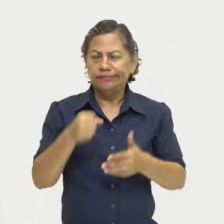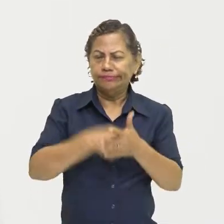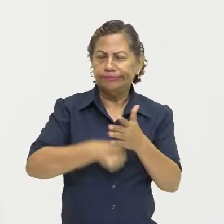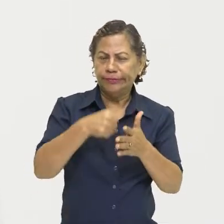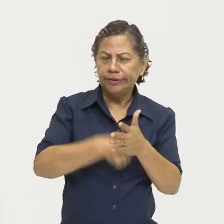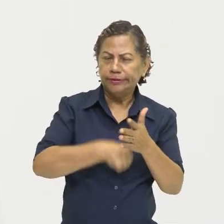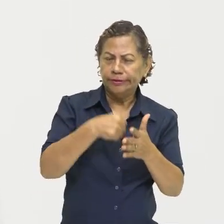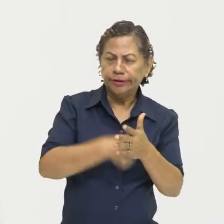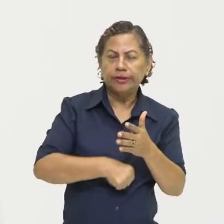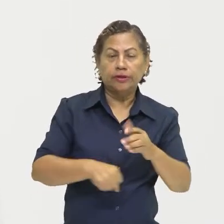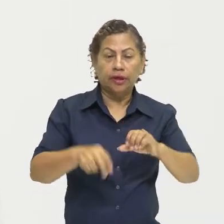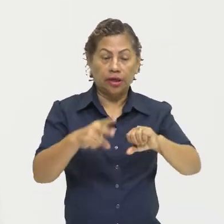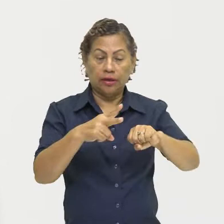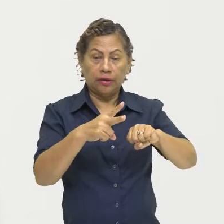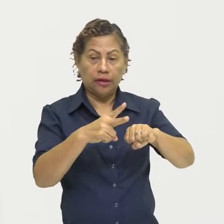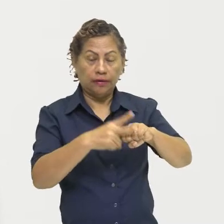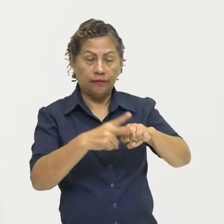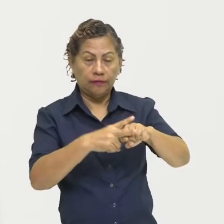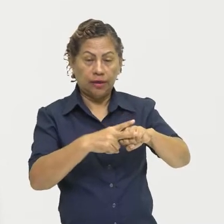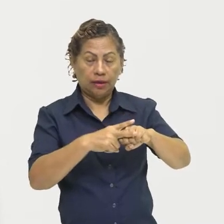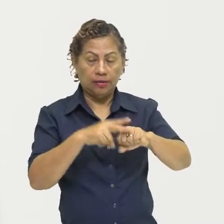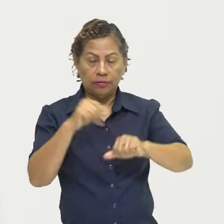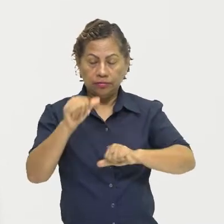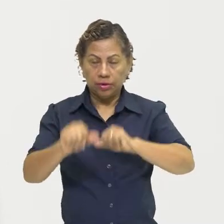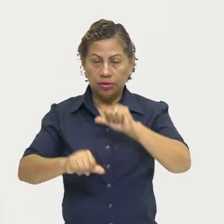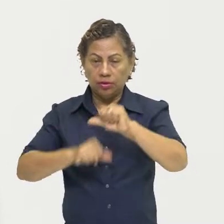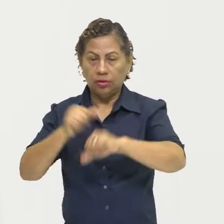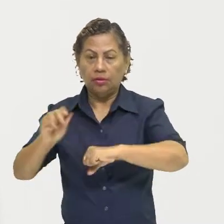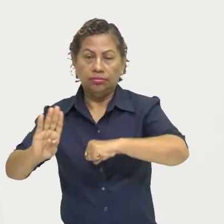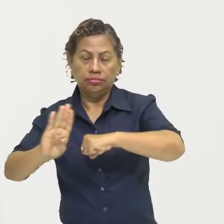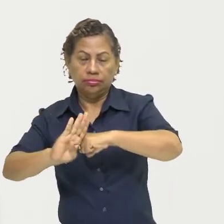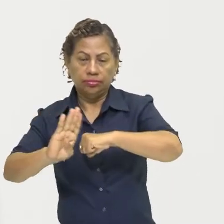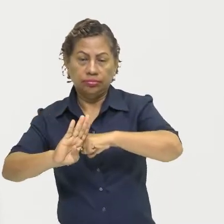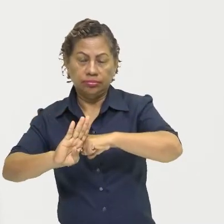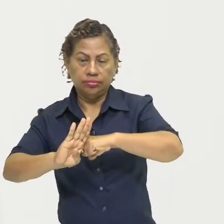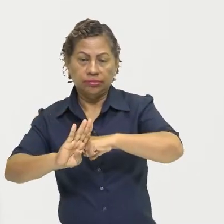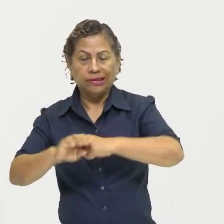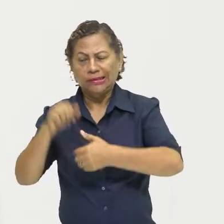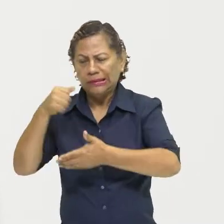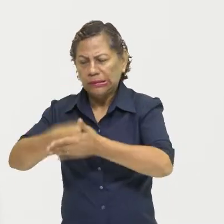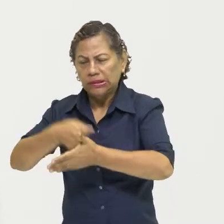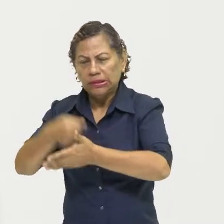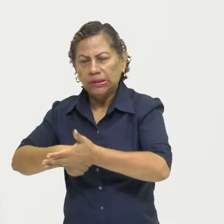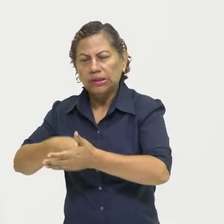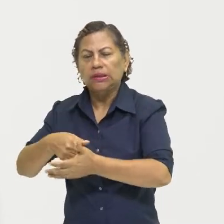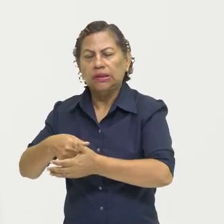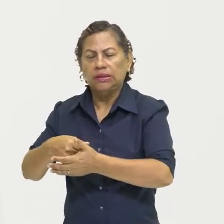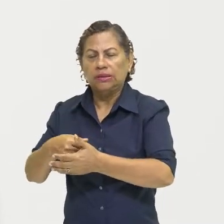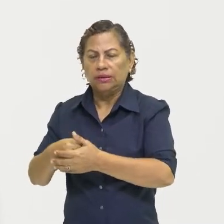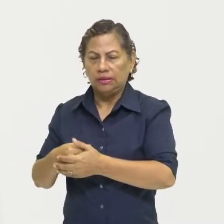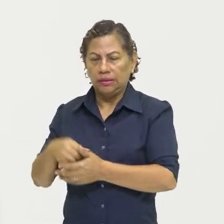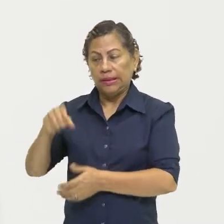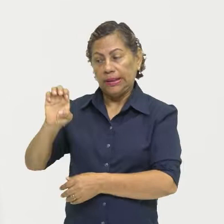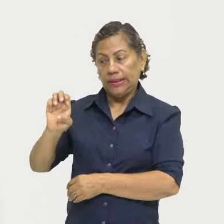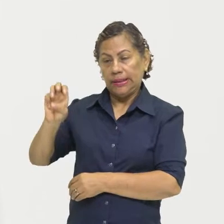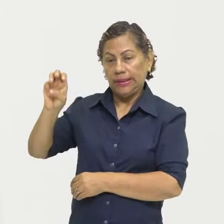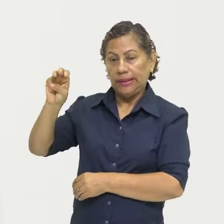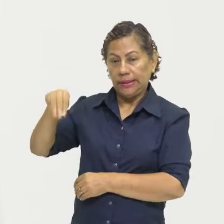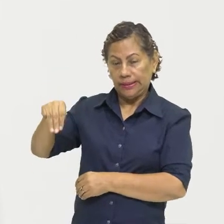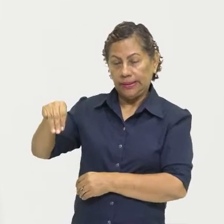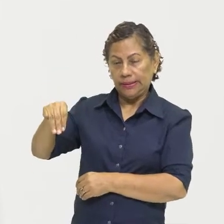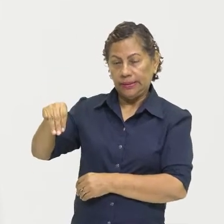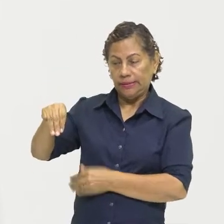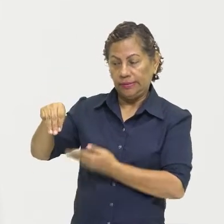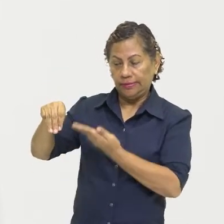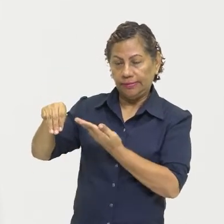eu transformo ele em substantivo, a insistência em fazer algo. Então, ele vai ser regido pela preposição